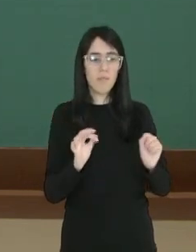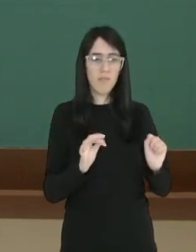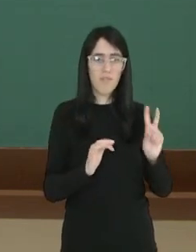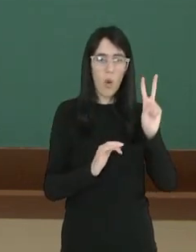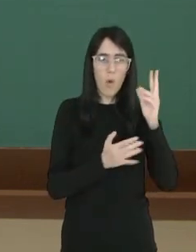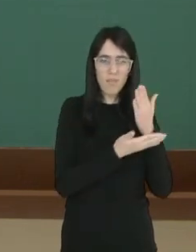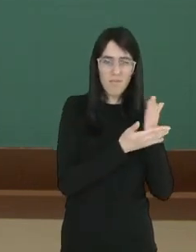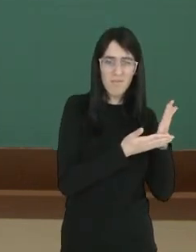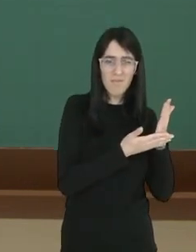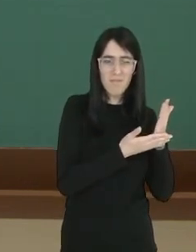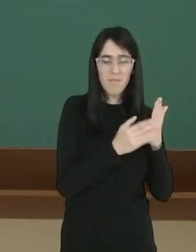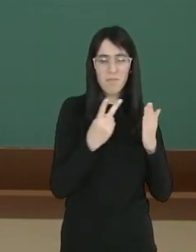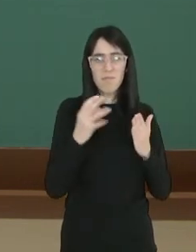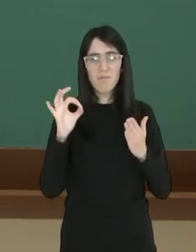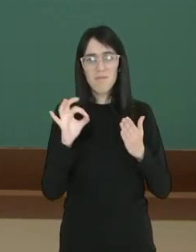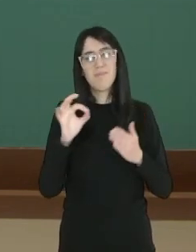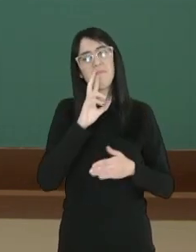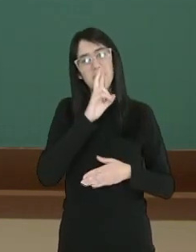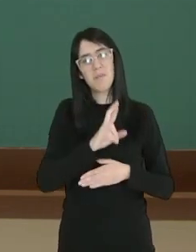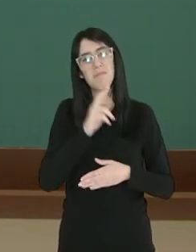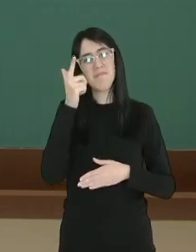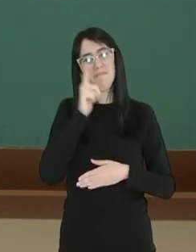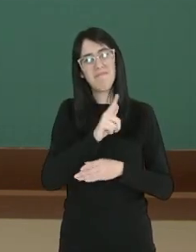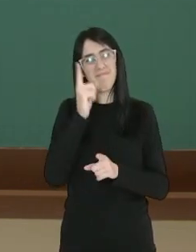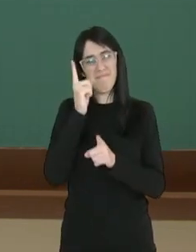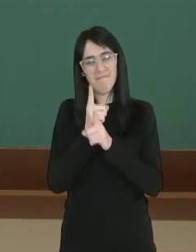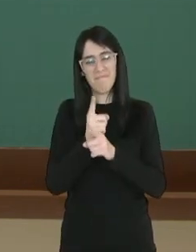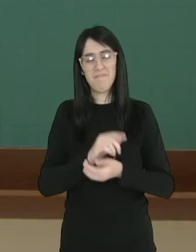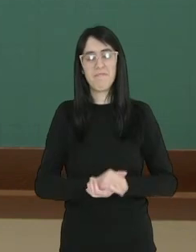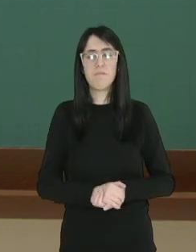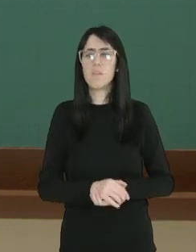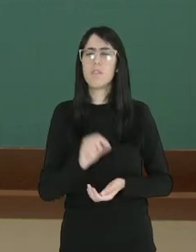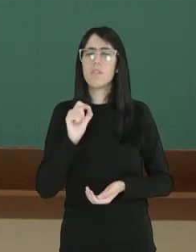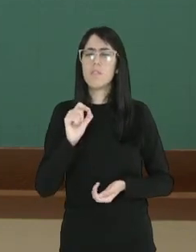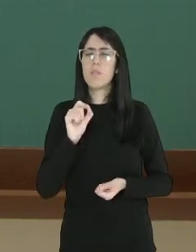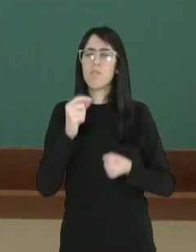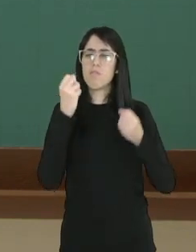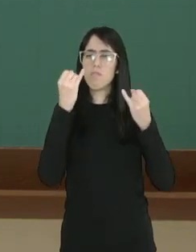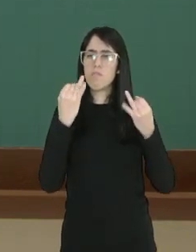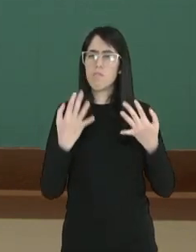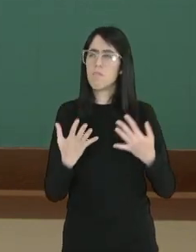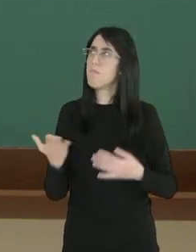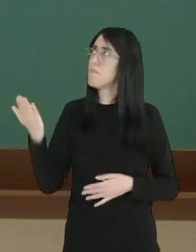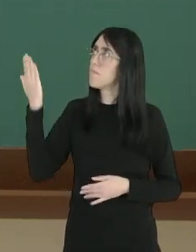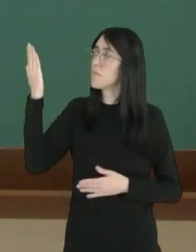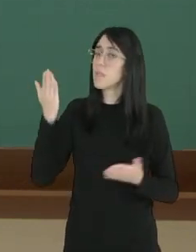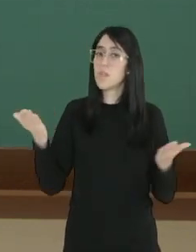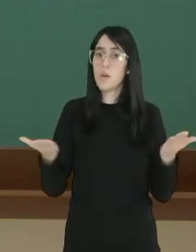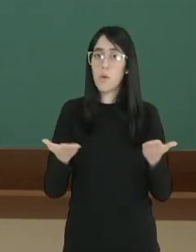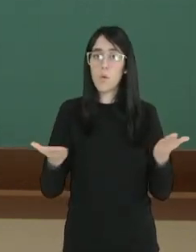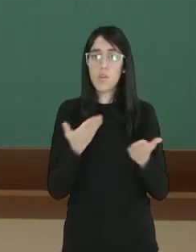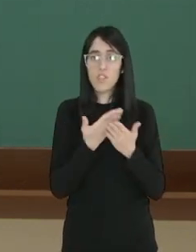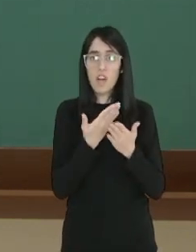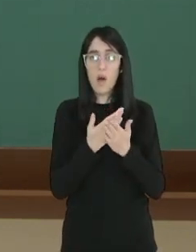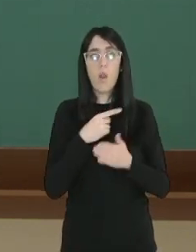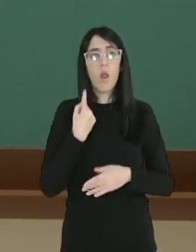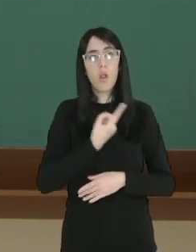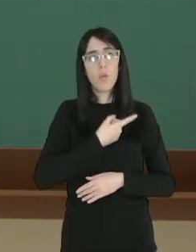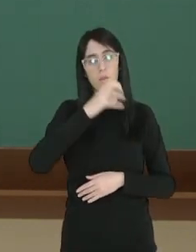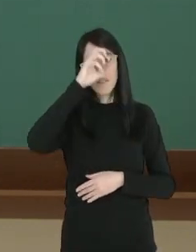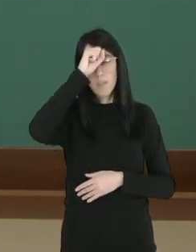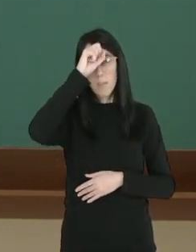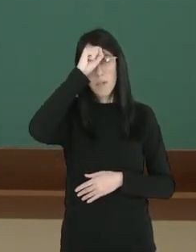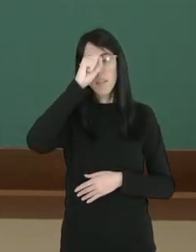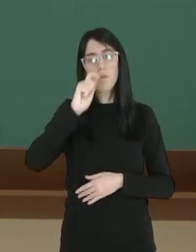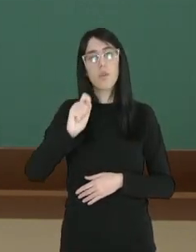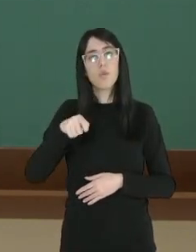temos 200 segundos. O que vimos? Então, na aula de hoje, pessoal, a gente trabalhou um pouco